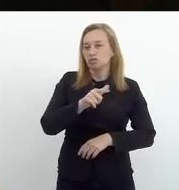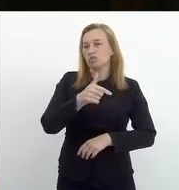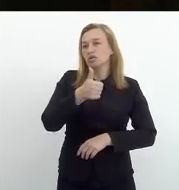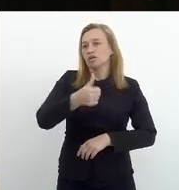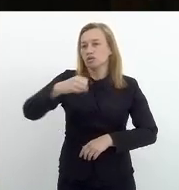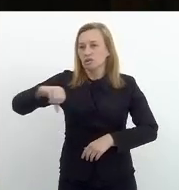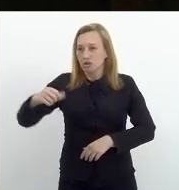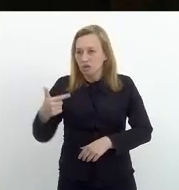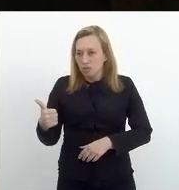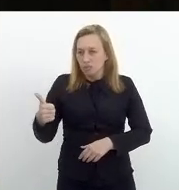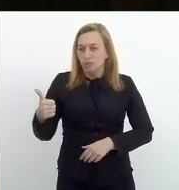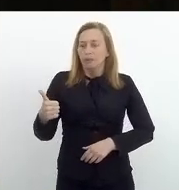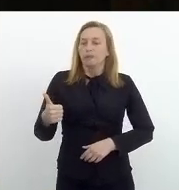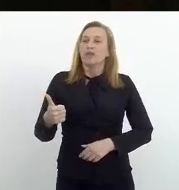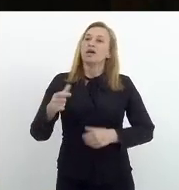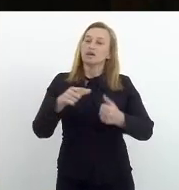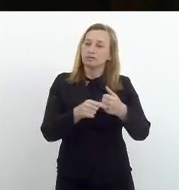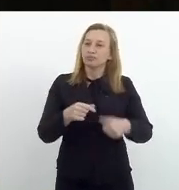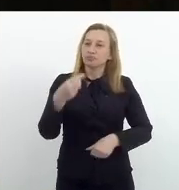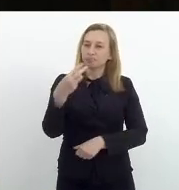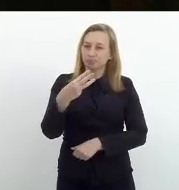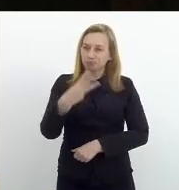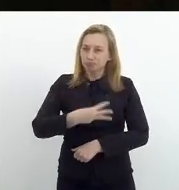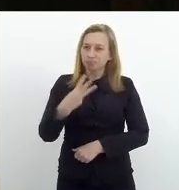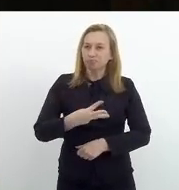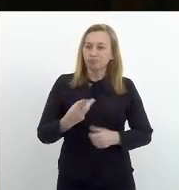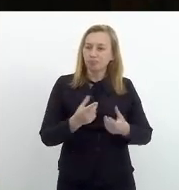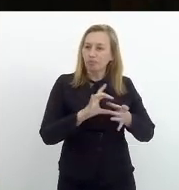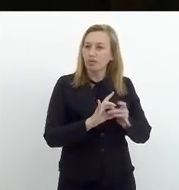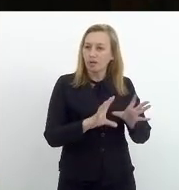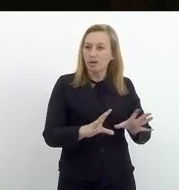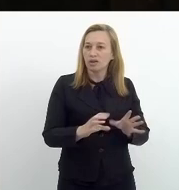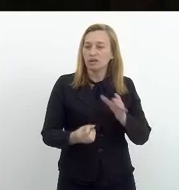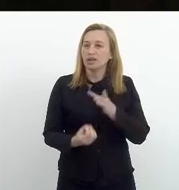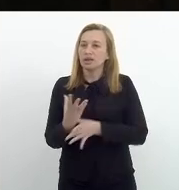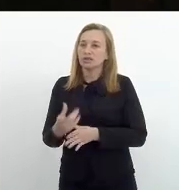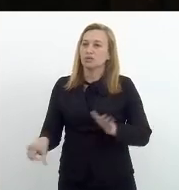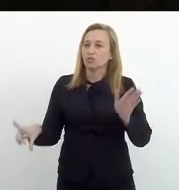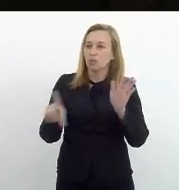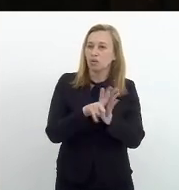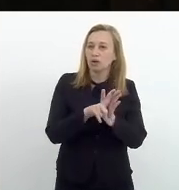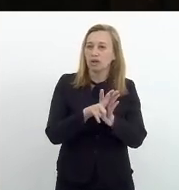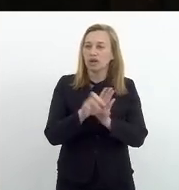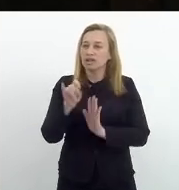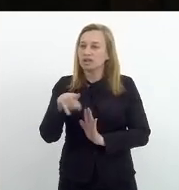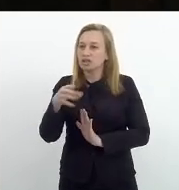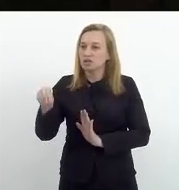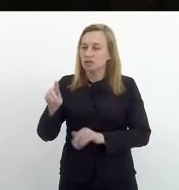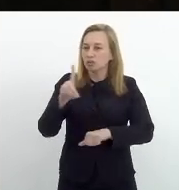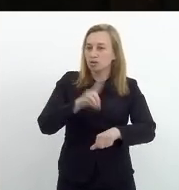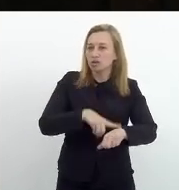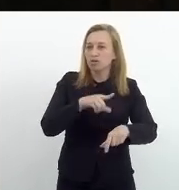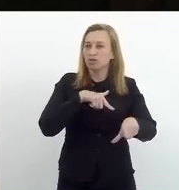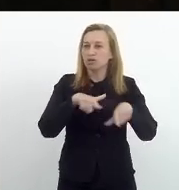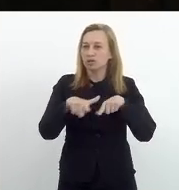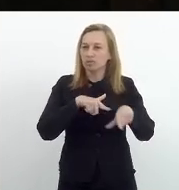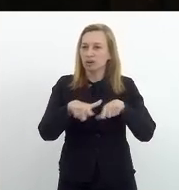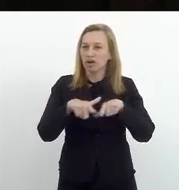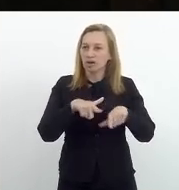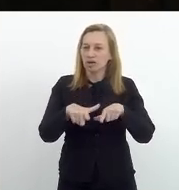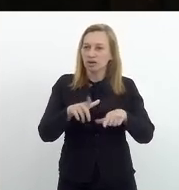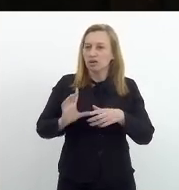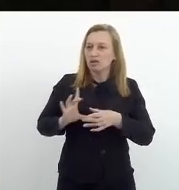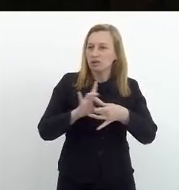terceiro fica autorizada a criação por lei de adicional por tempo de serviço